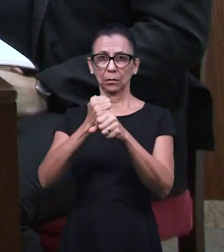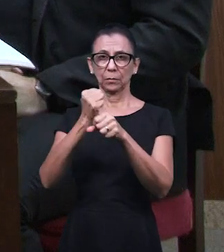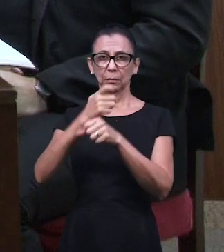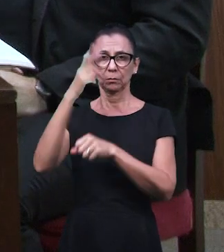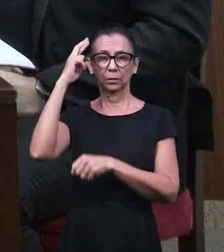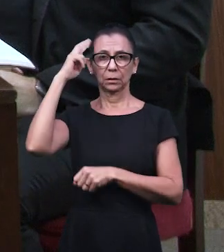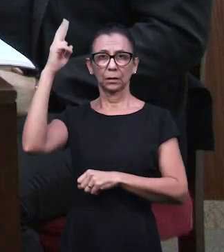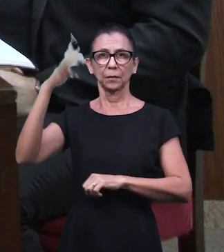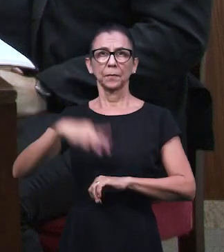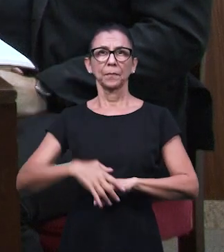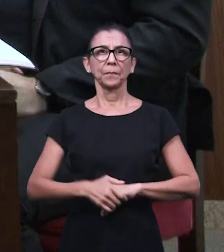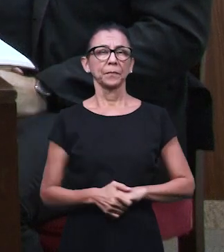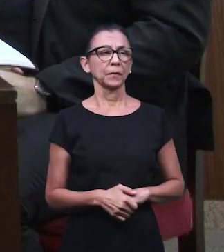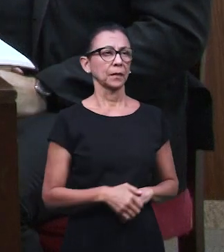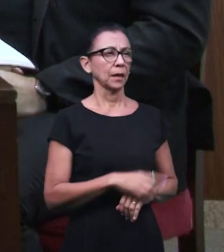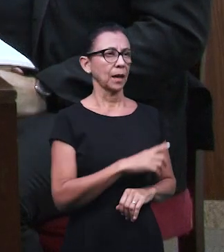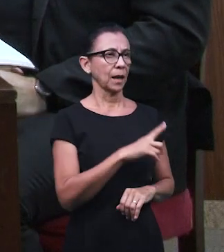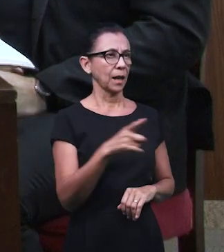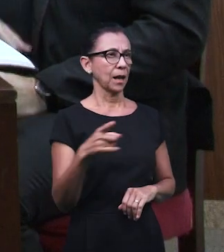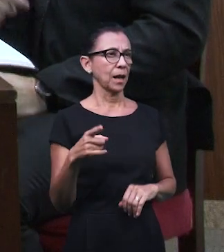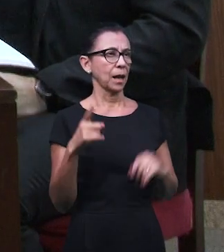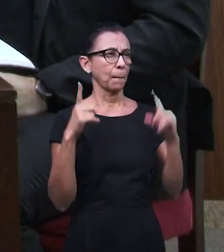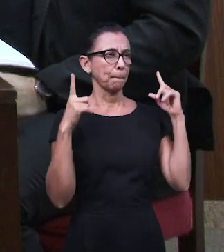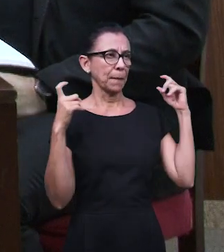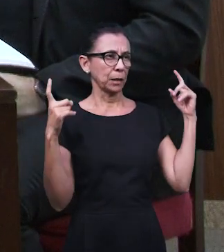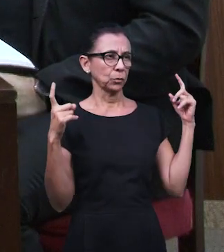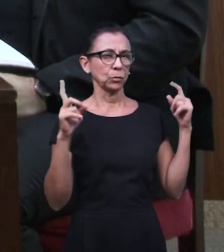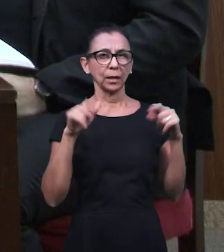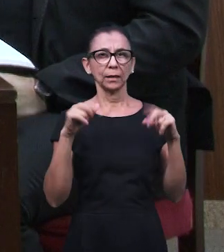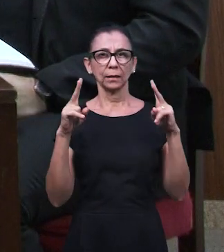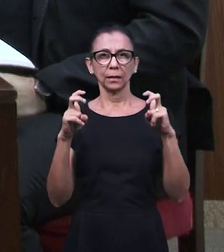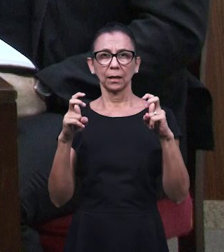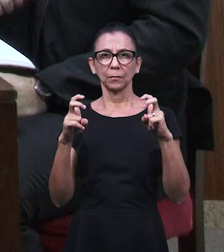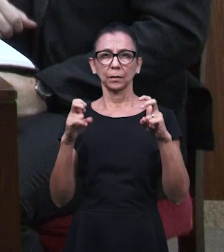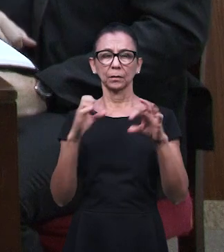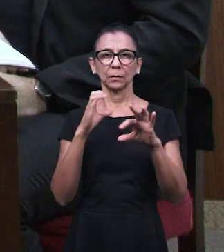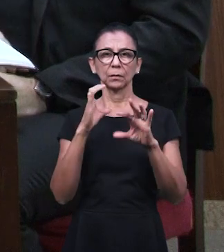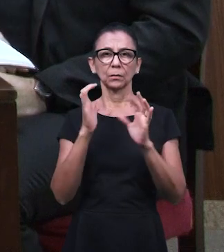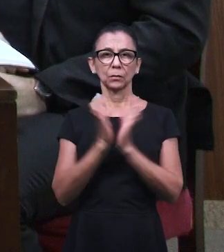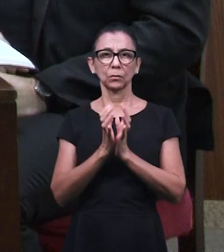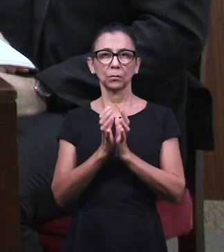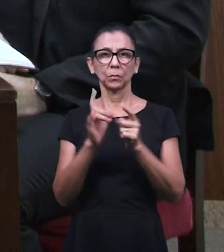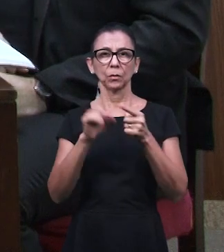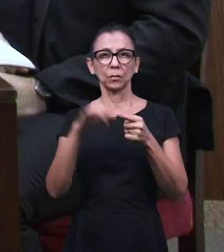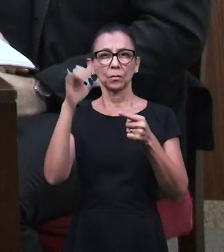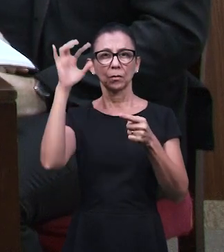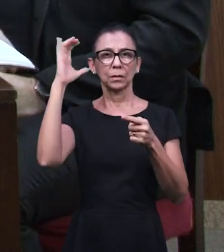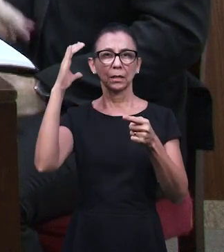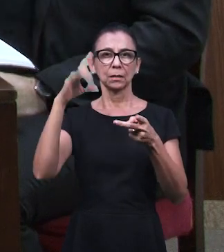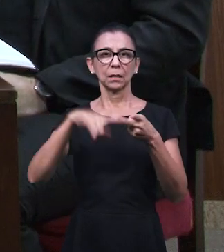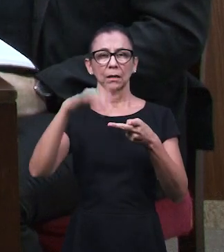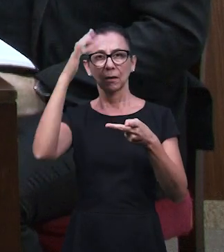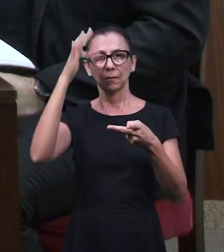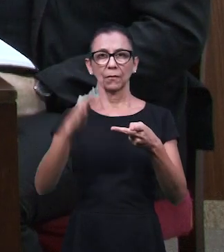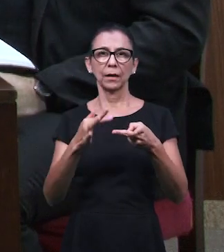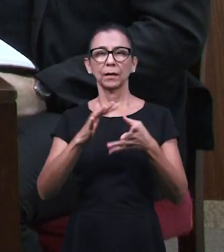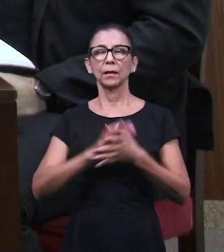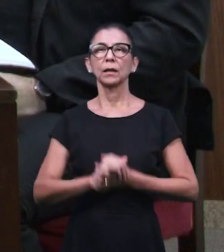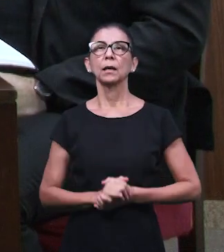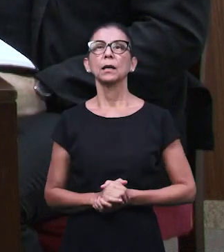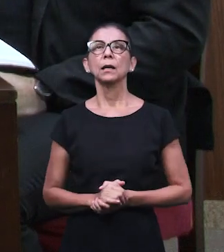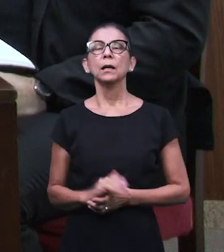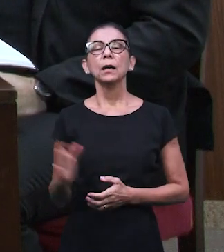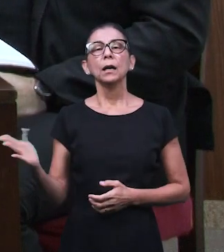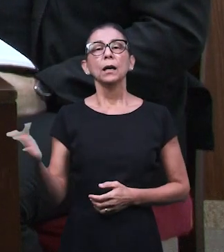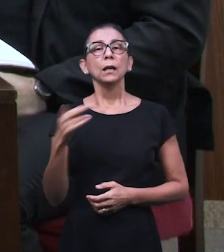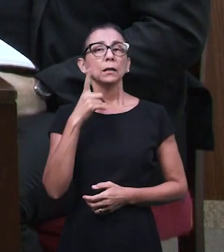com certeza. Isso. Nosso irmão Luiz Felipe. É muito interessante o que o Douglas falou, porque as peças chegavam